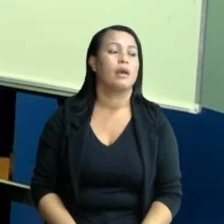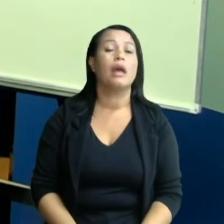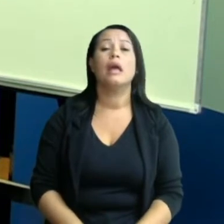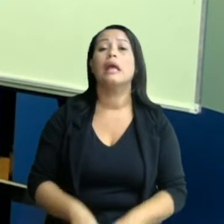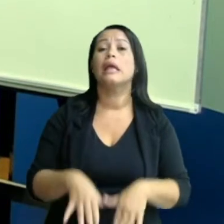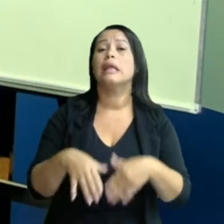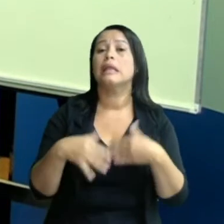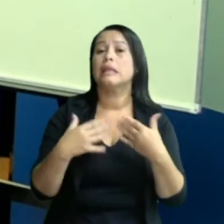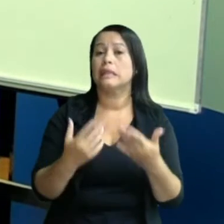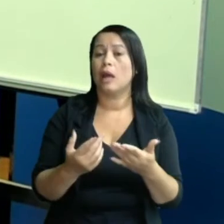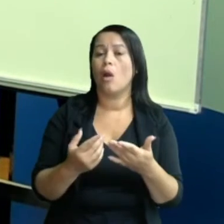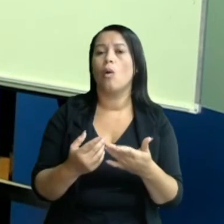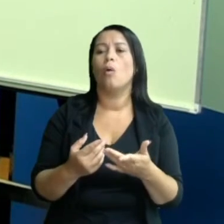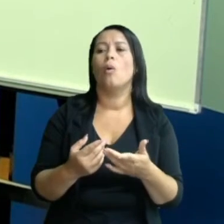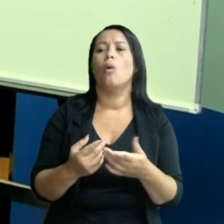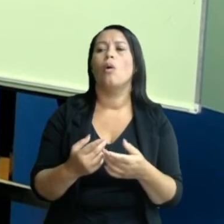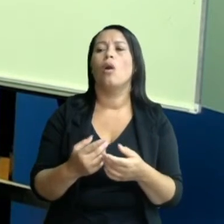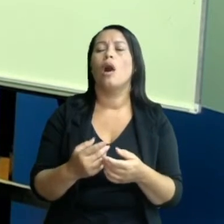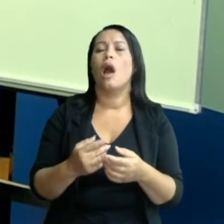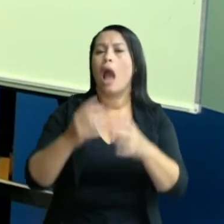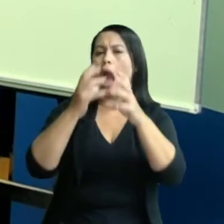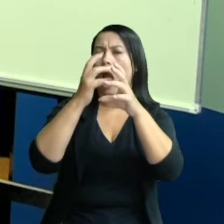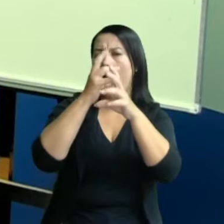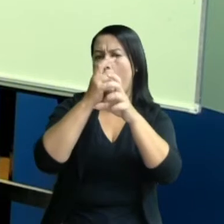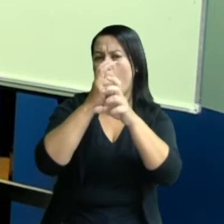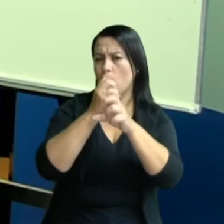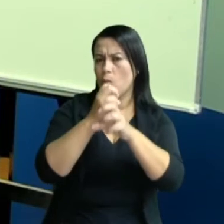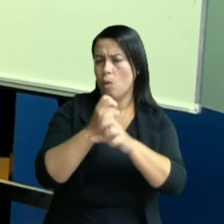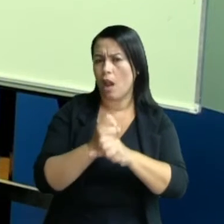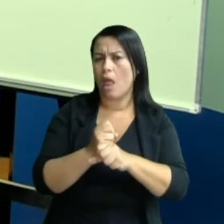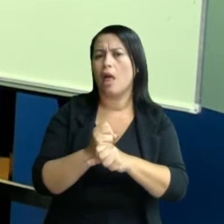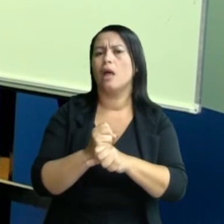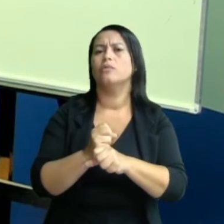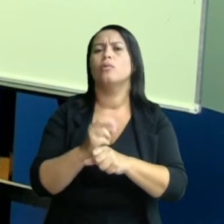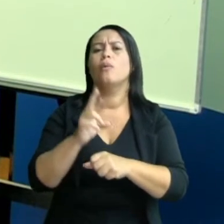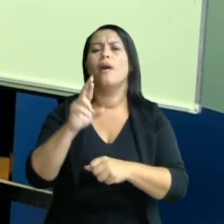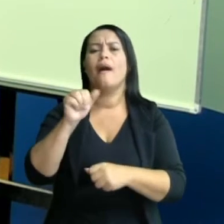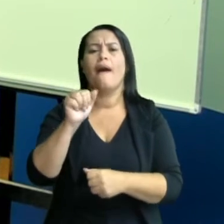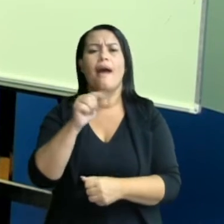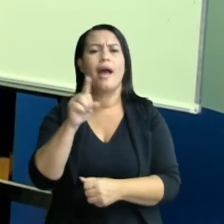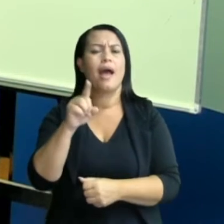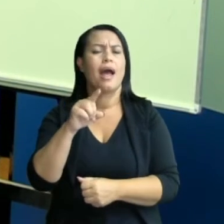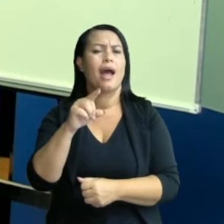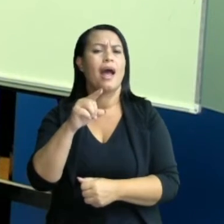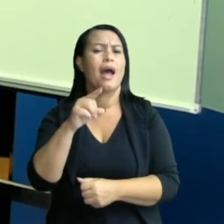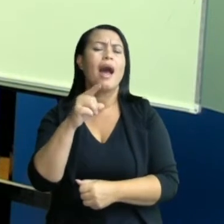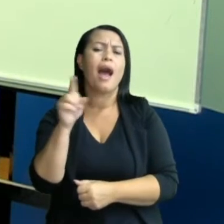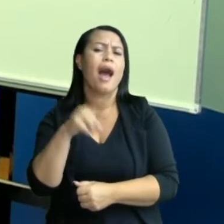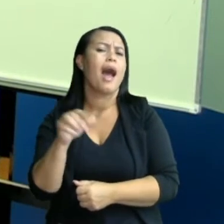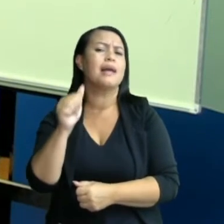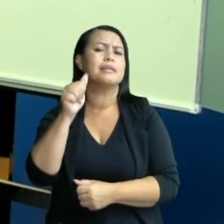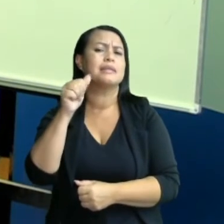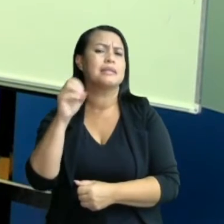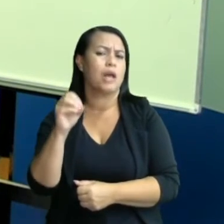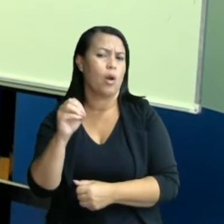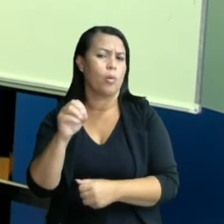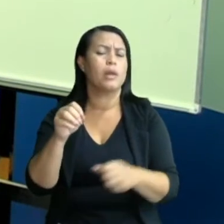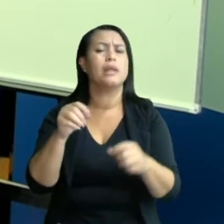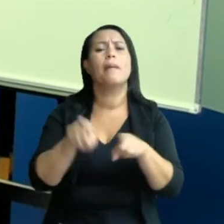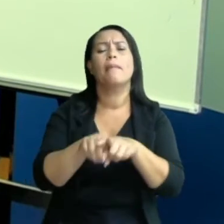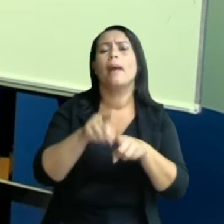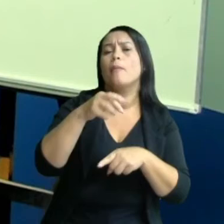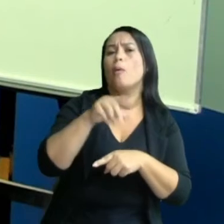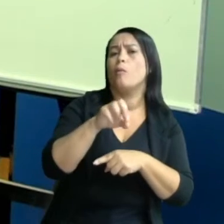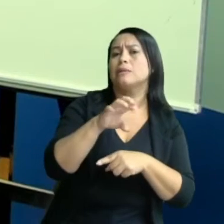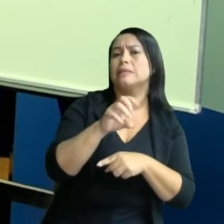Então, fazendo isso, calculando razão e proporção, o que que a gente vai fazer agora?